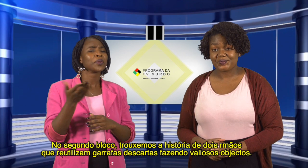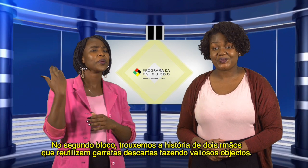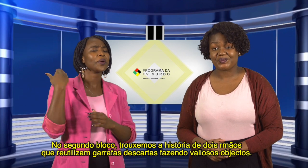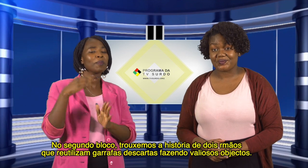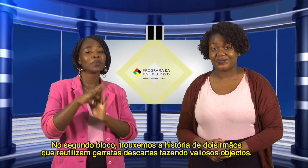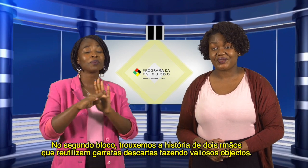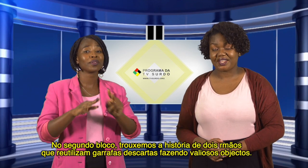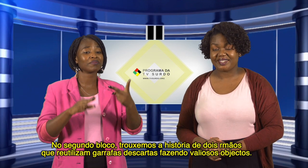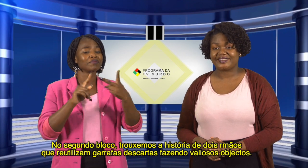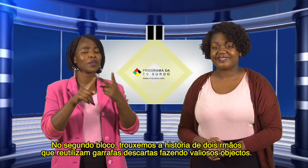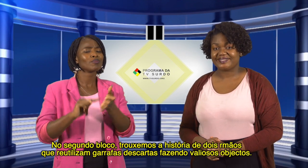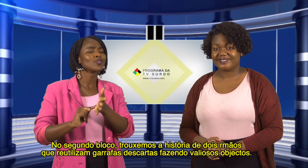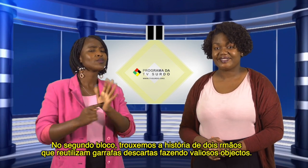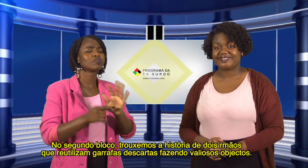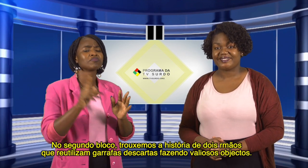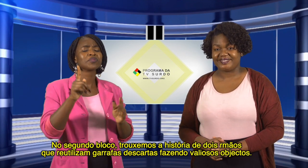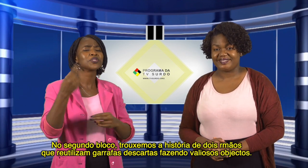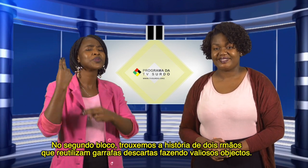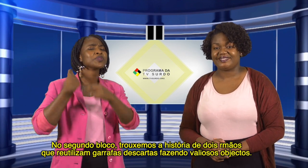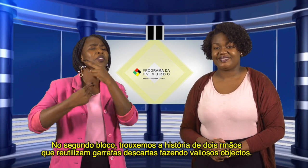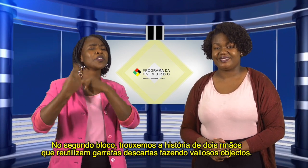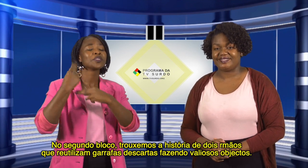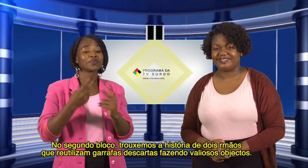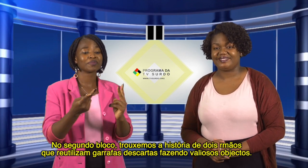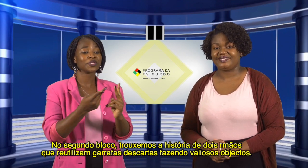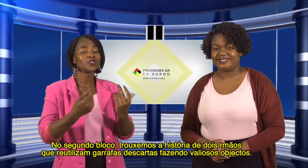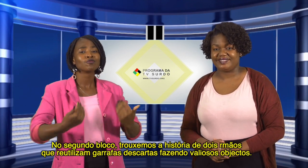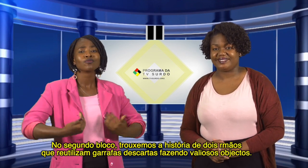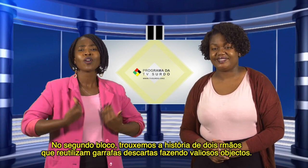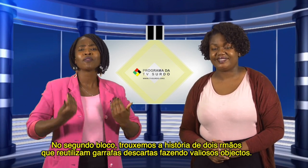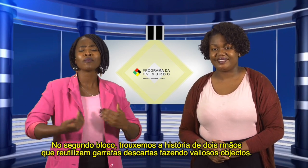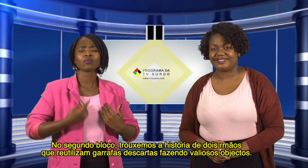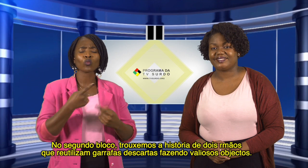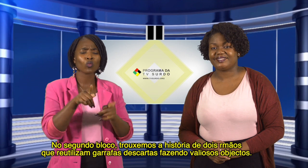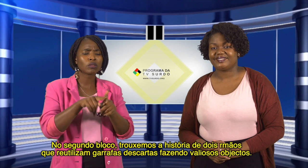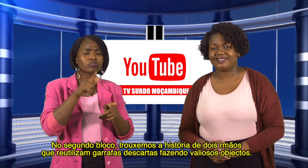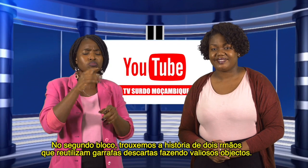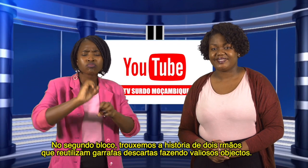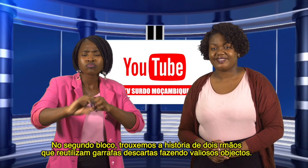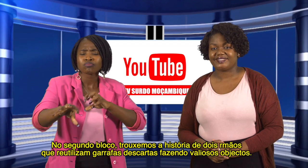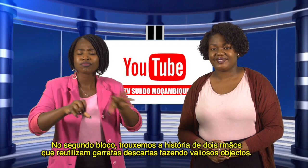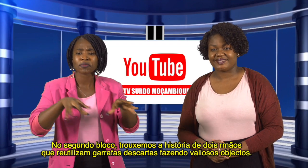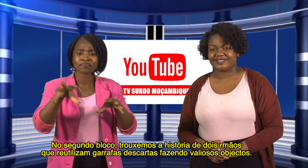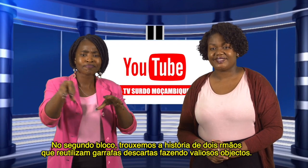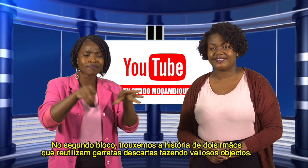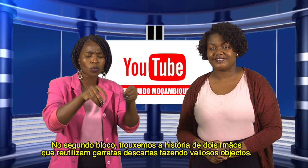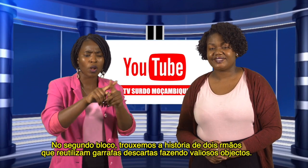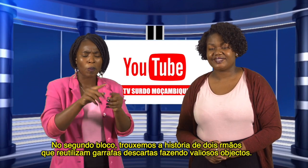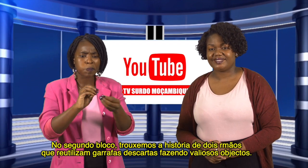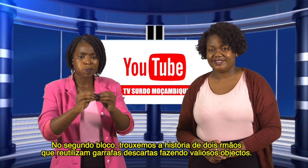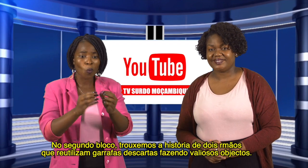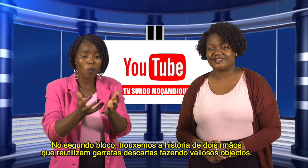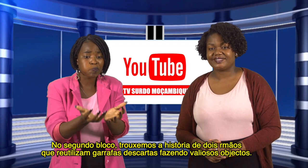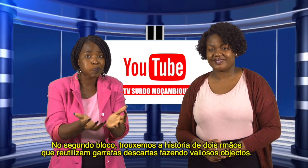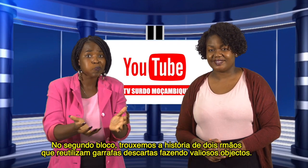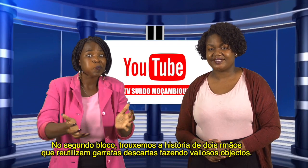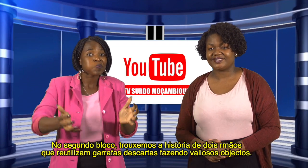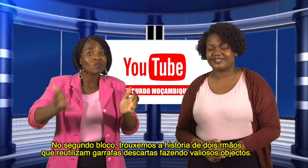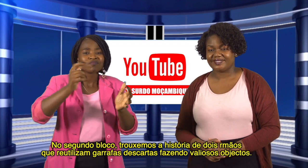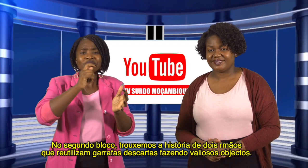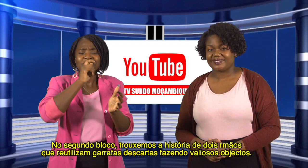no segundo bloco trouxemos a história de dois irmãos que utilizam garrafas descartadas fazendo valores de